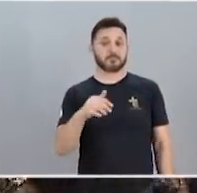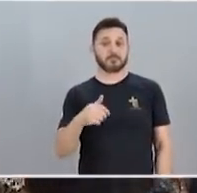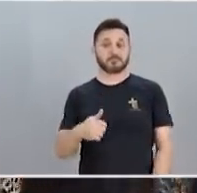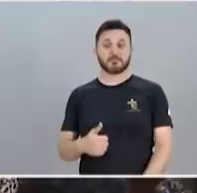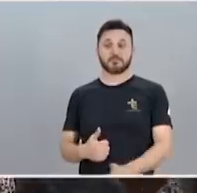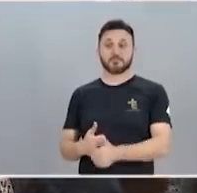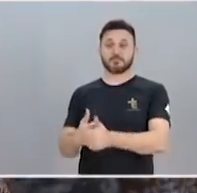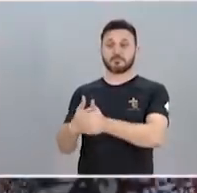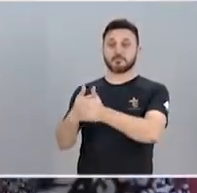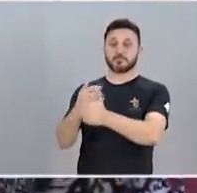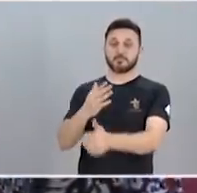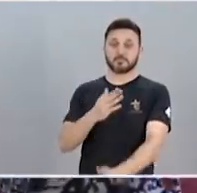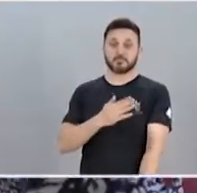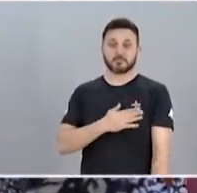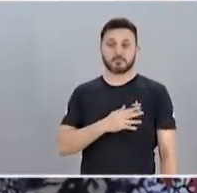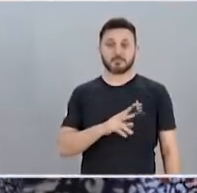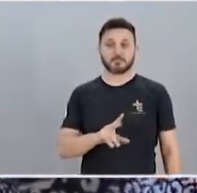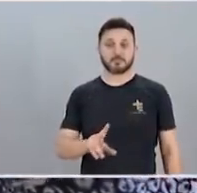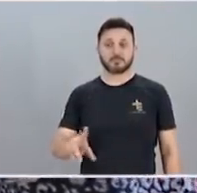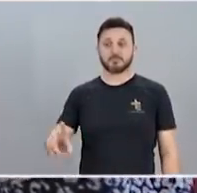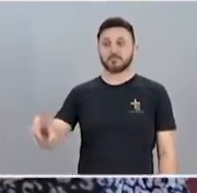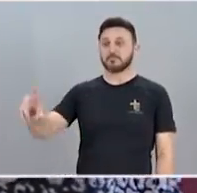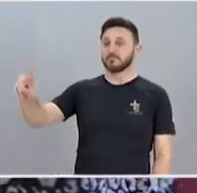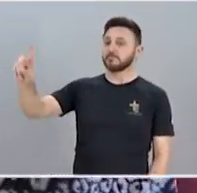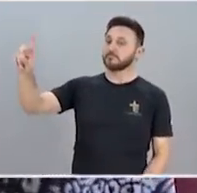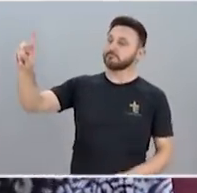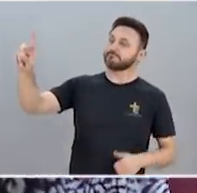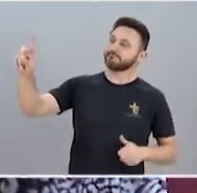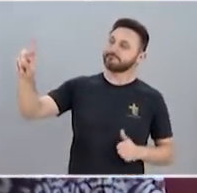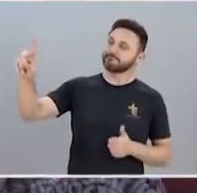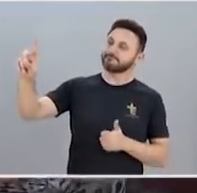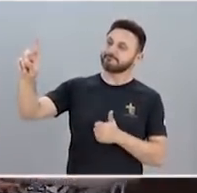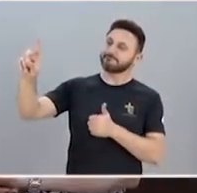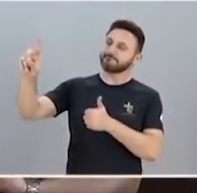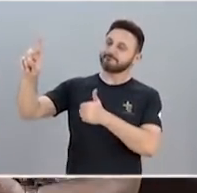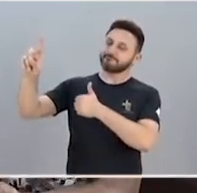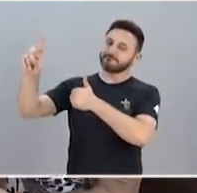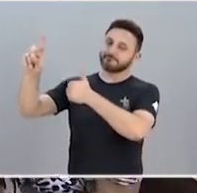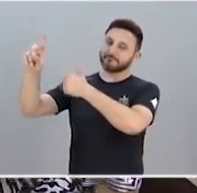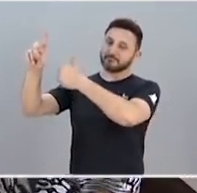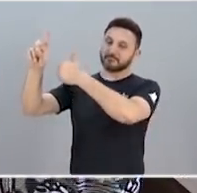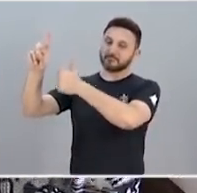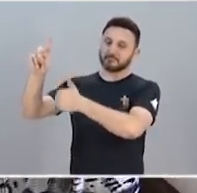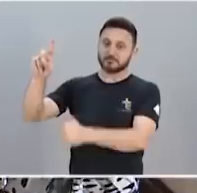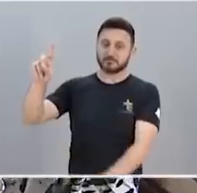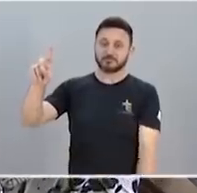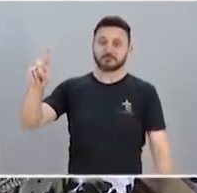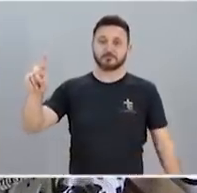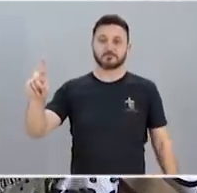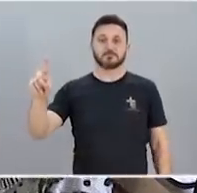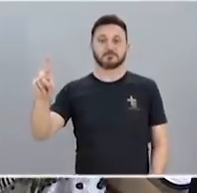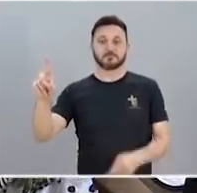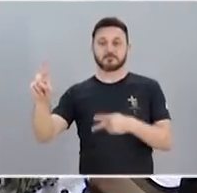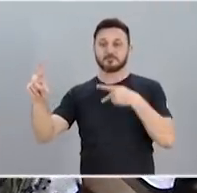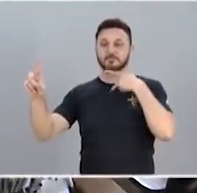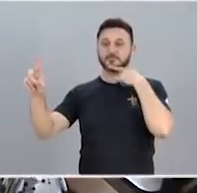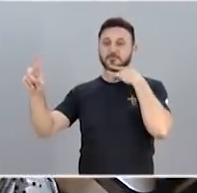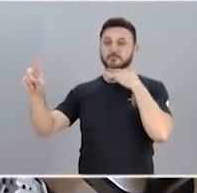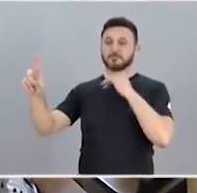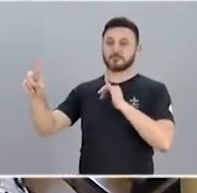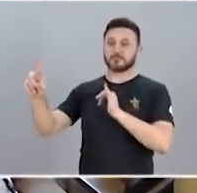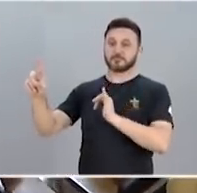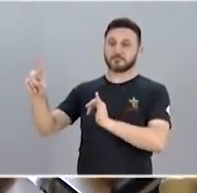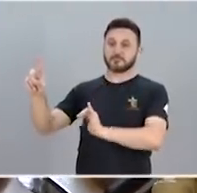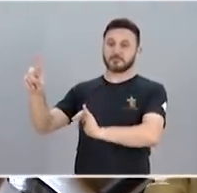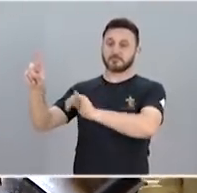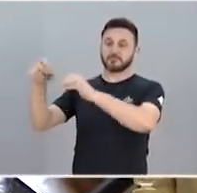Mais perto do meu Deus, ó